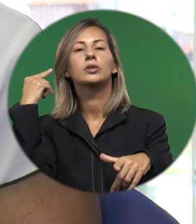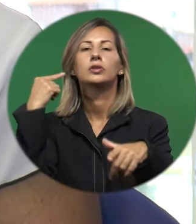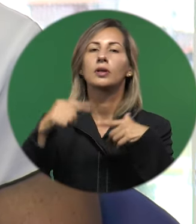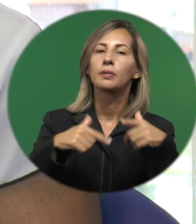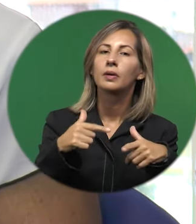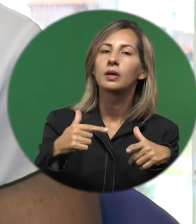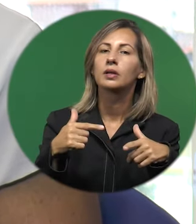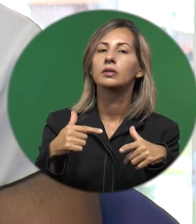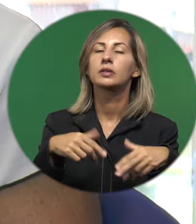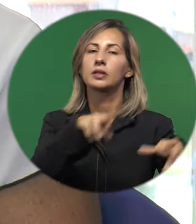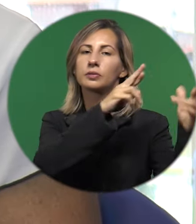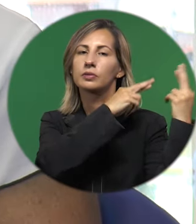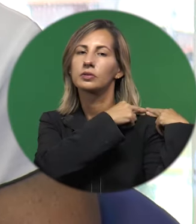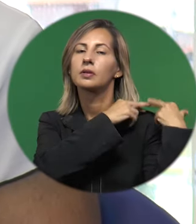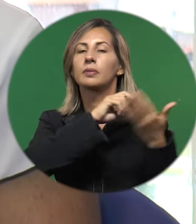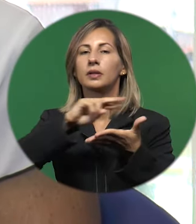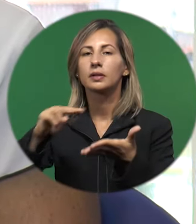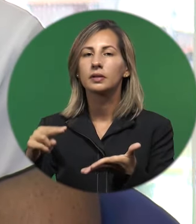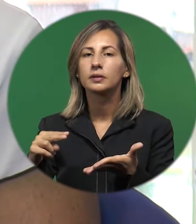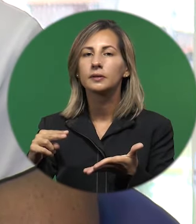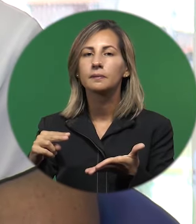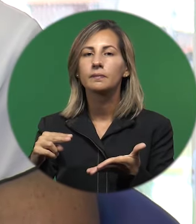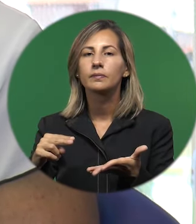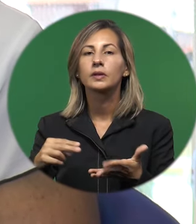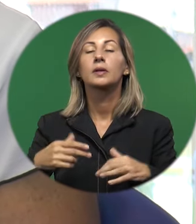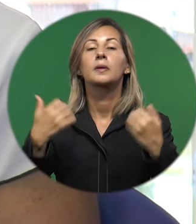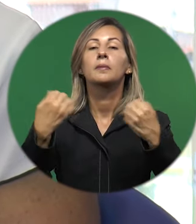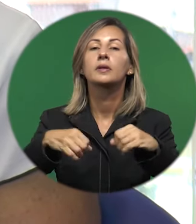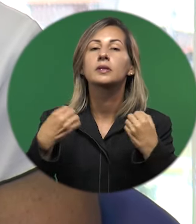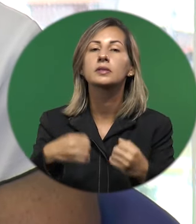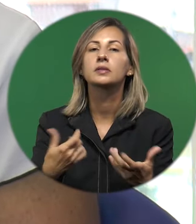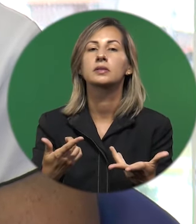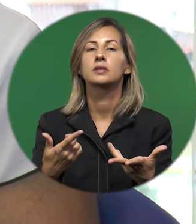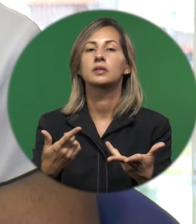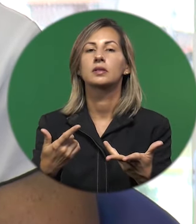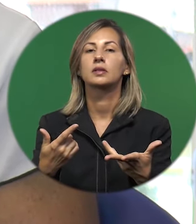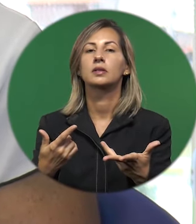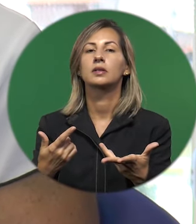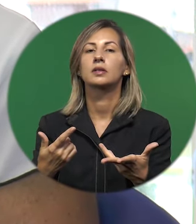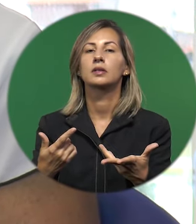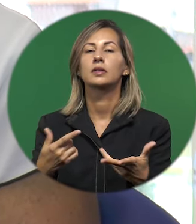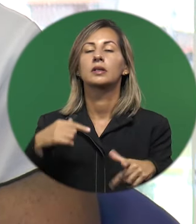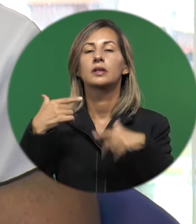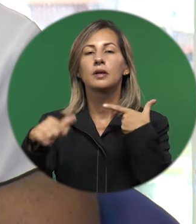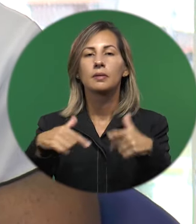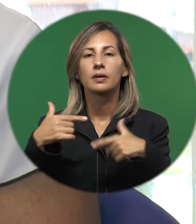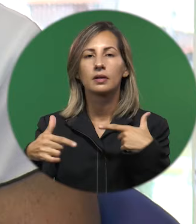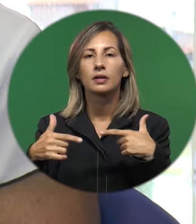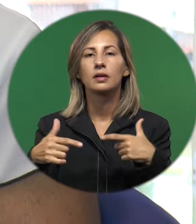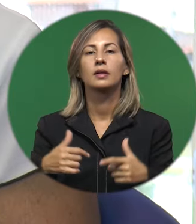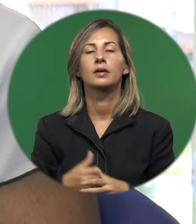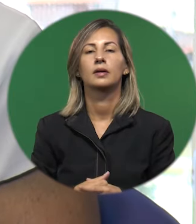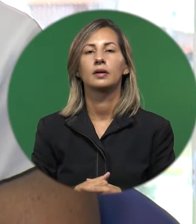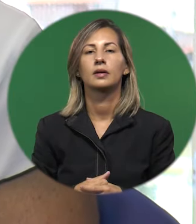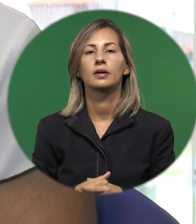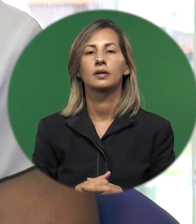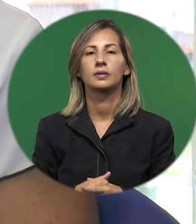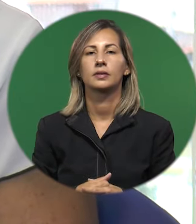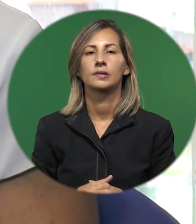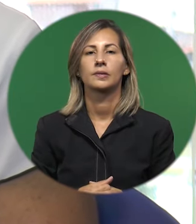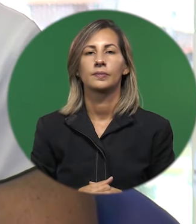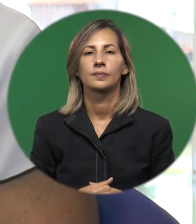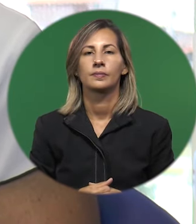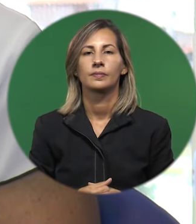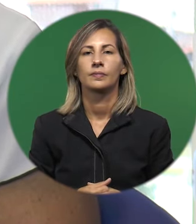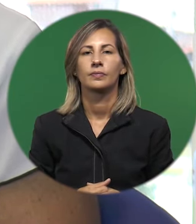né, o desenvolvimento de competências dos servidores necessários para que eles possam desempenhar, ter um bom desempenho com